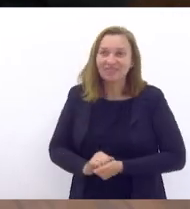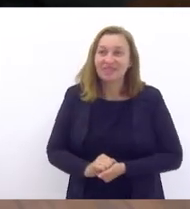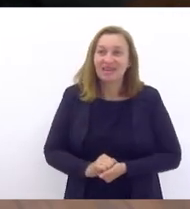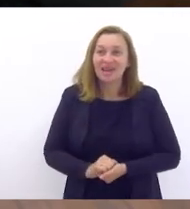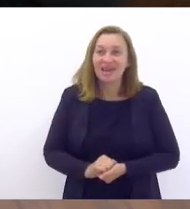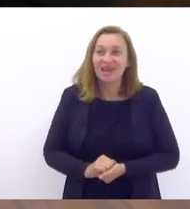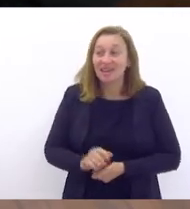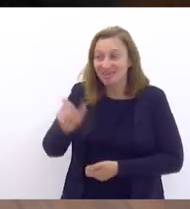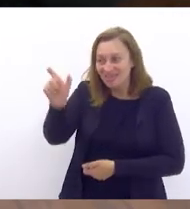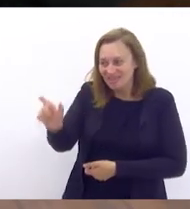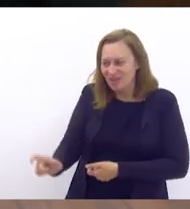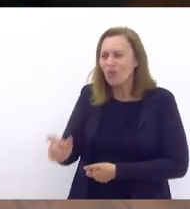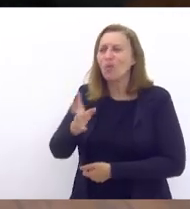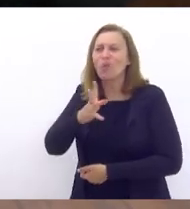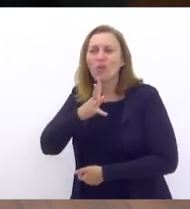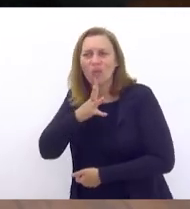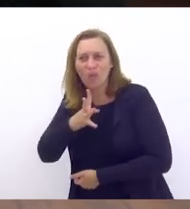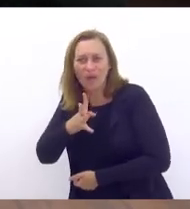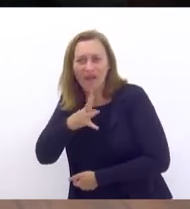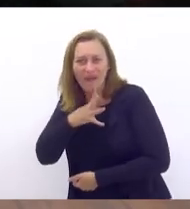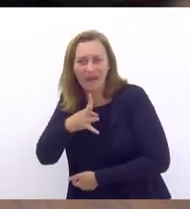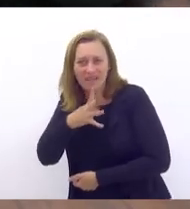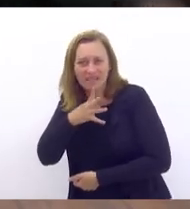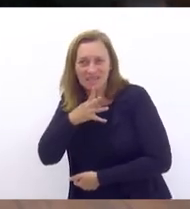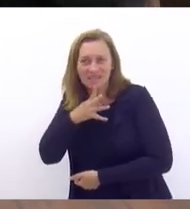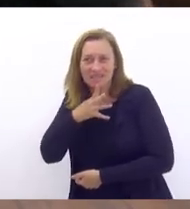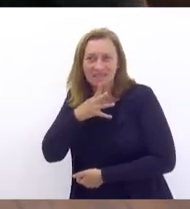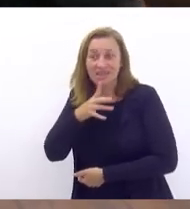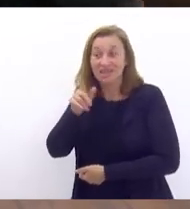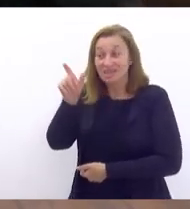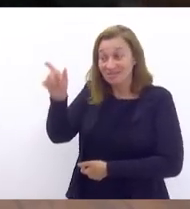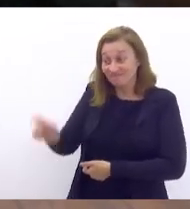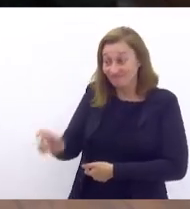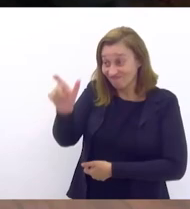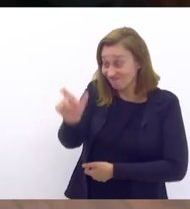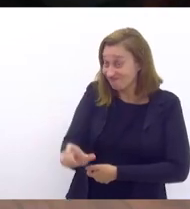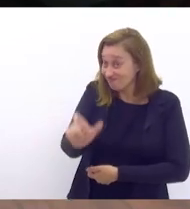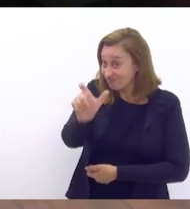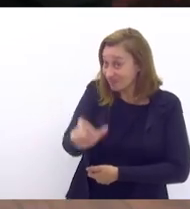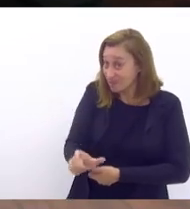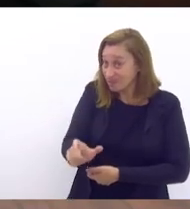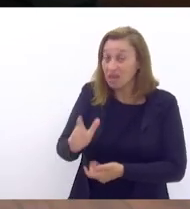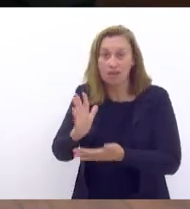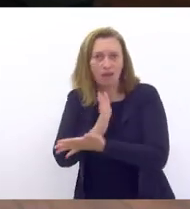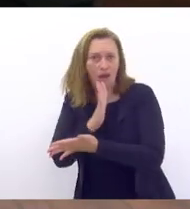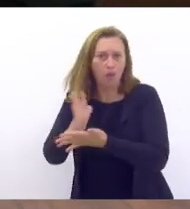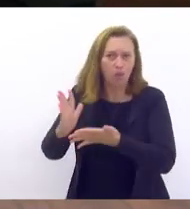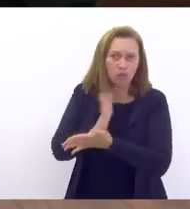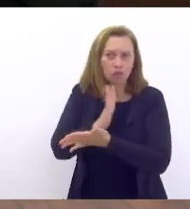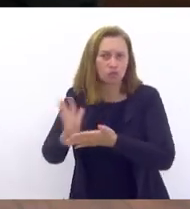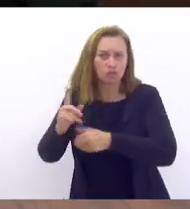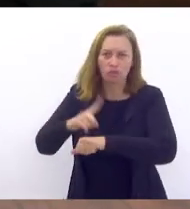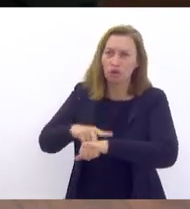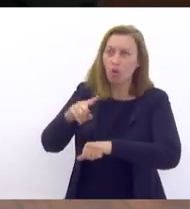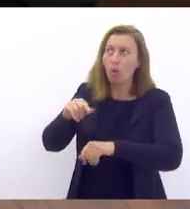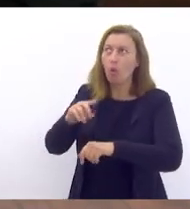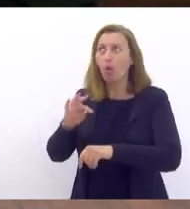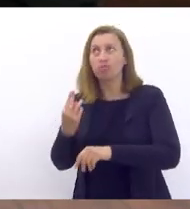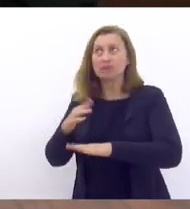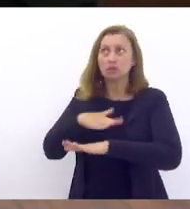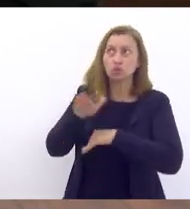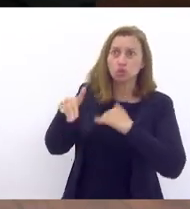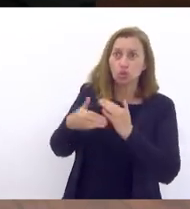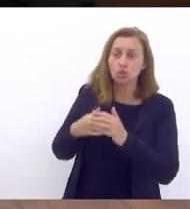que reconhece que essas pessoas, em alguns momentos ou em todos os